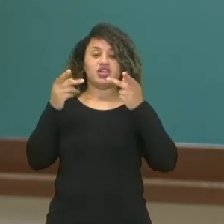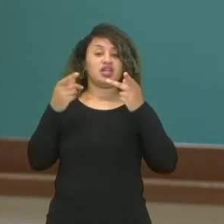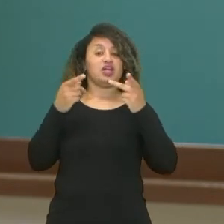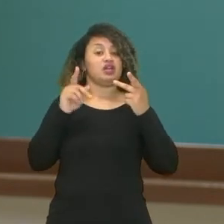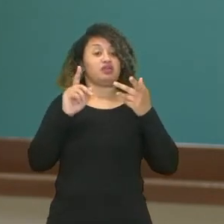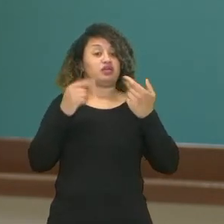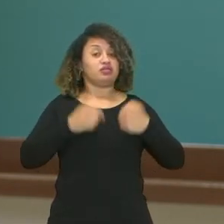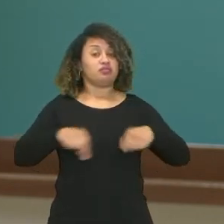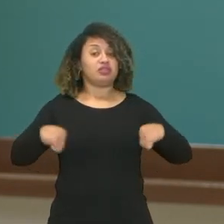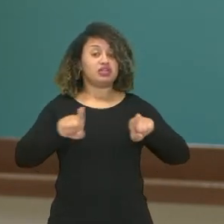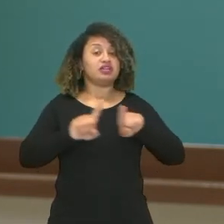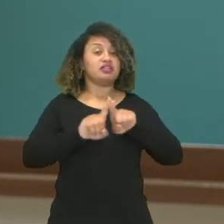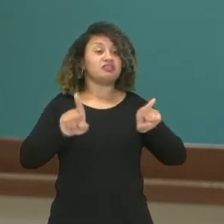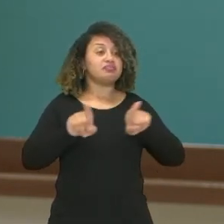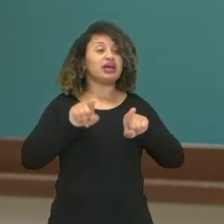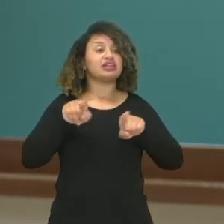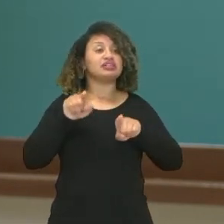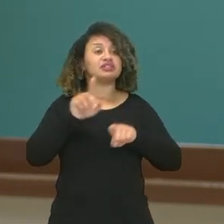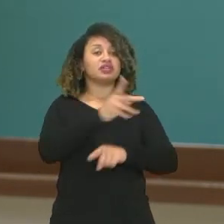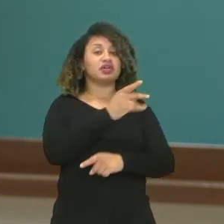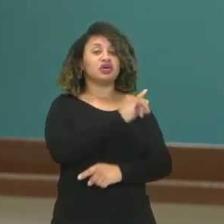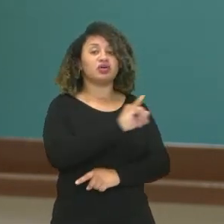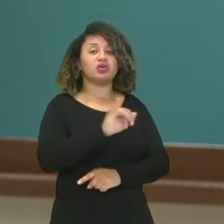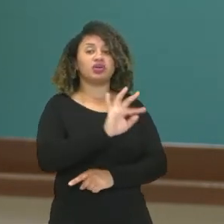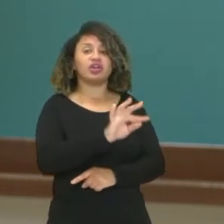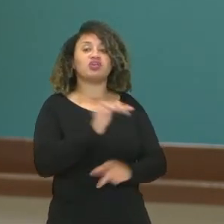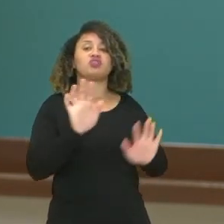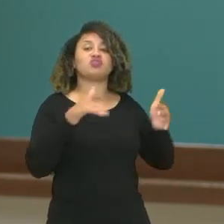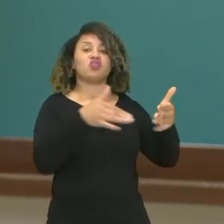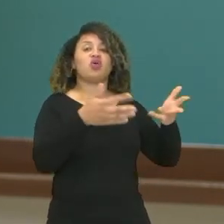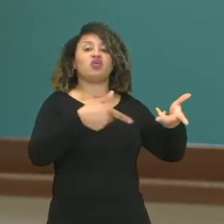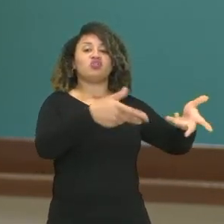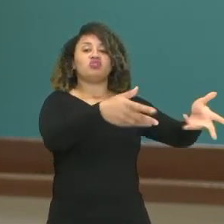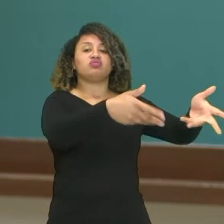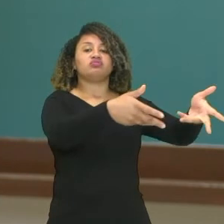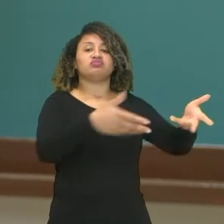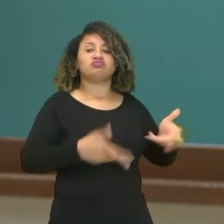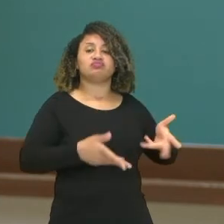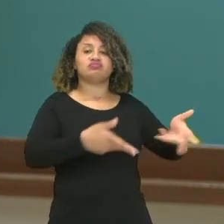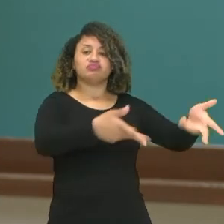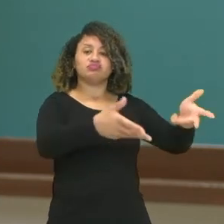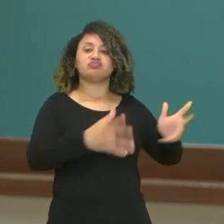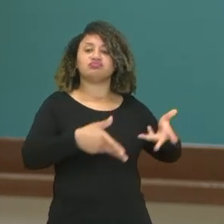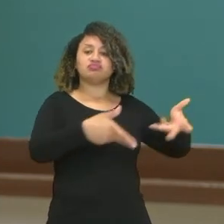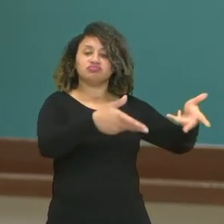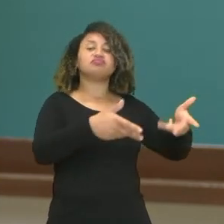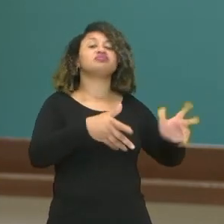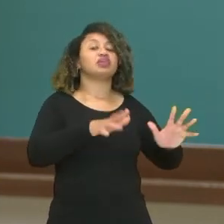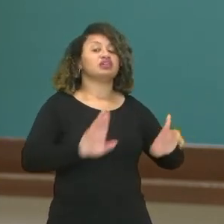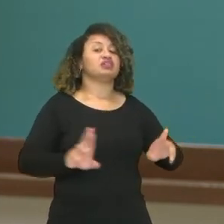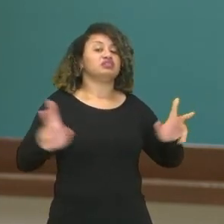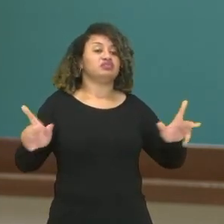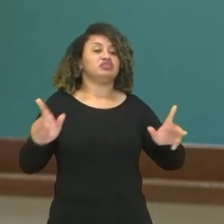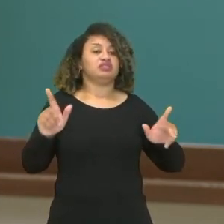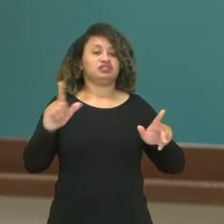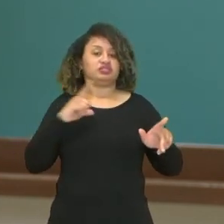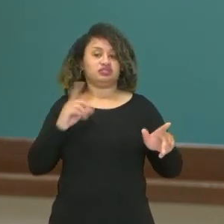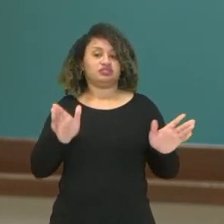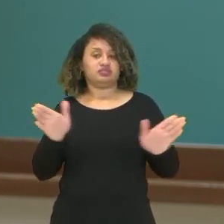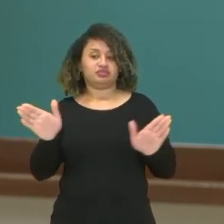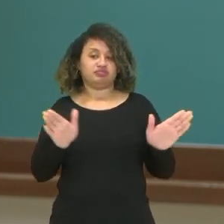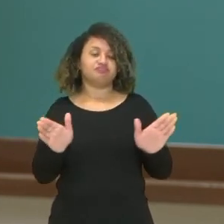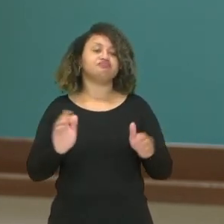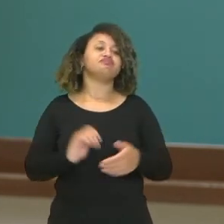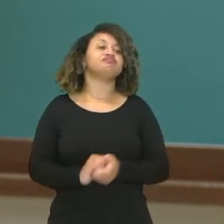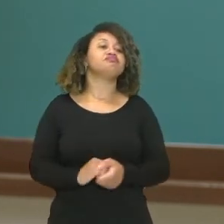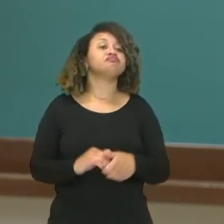precise, tá? Mas o HIIT ele vai focar mais na velocidade, fazer o exercício mais veloz. Então a gente pode dizer que essa é uma das diferenças também. E a